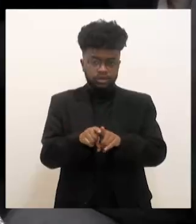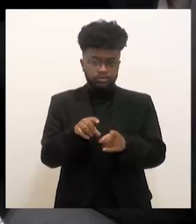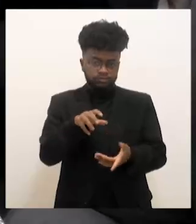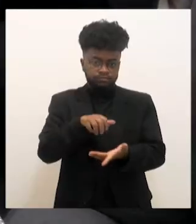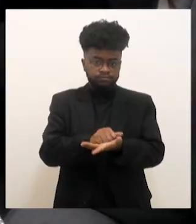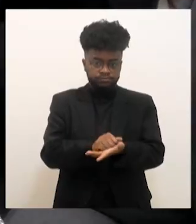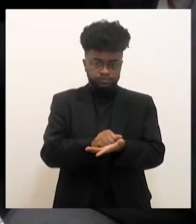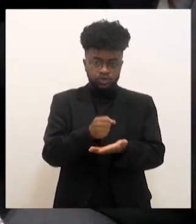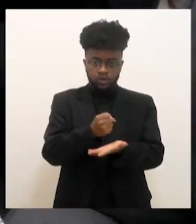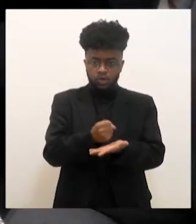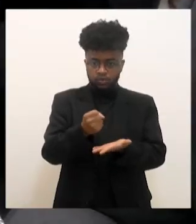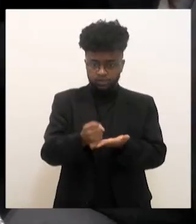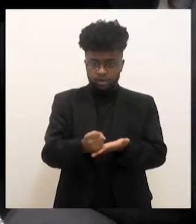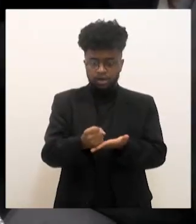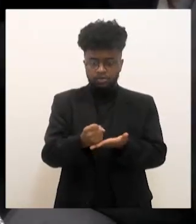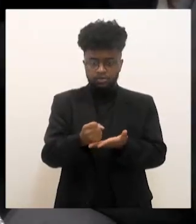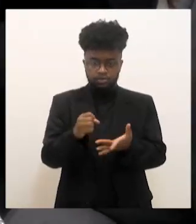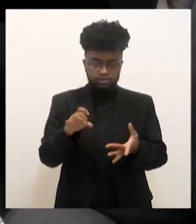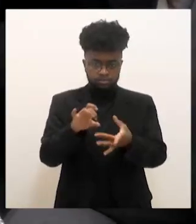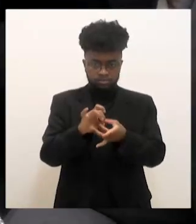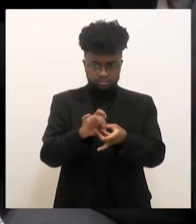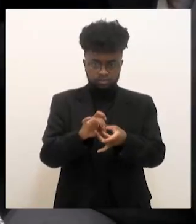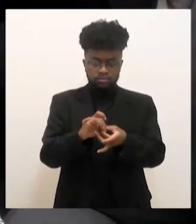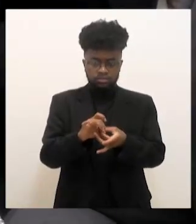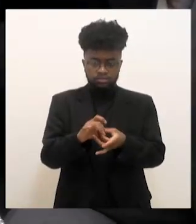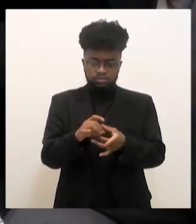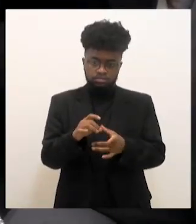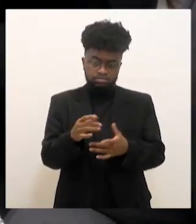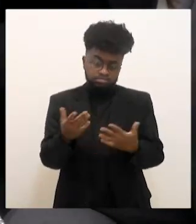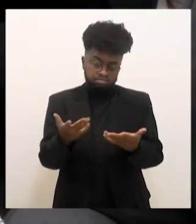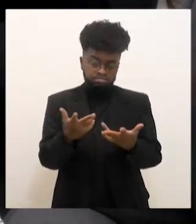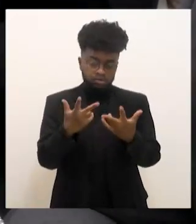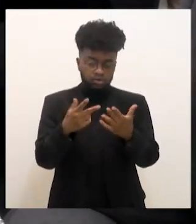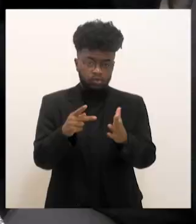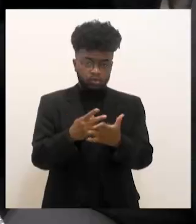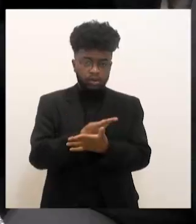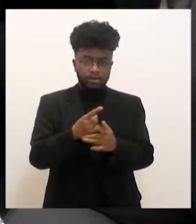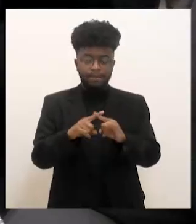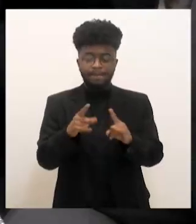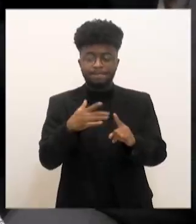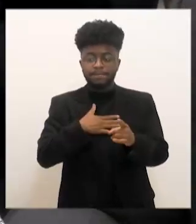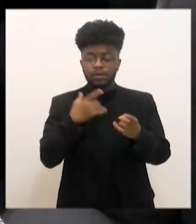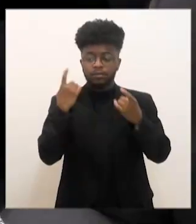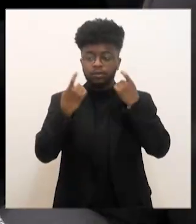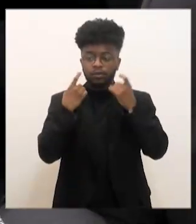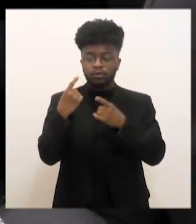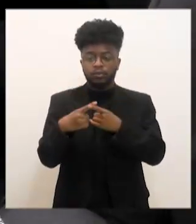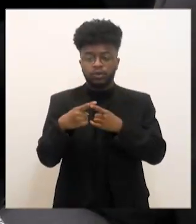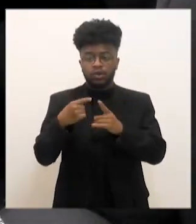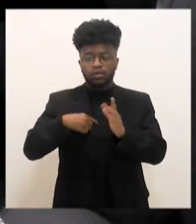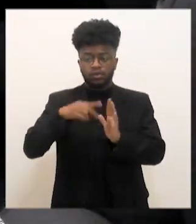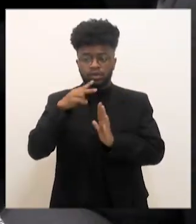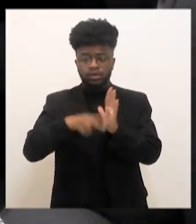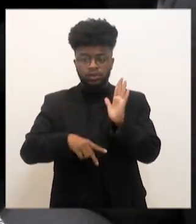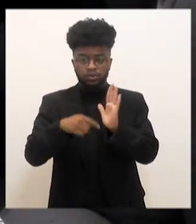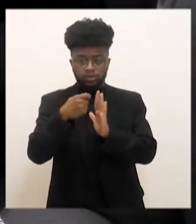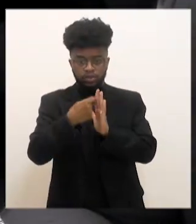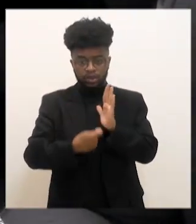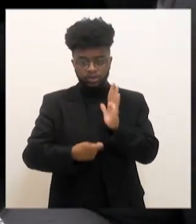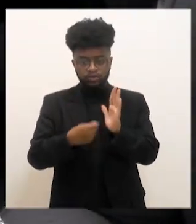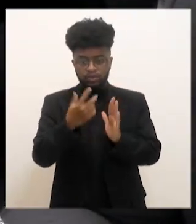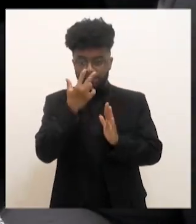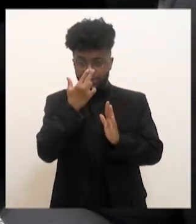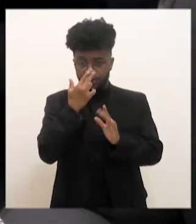também o contrato de união civil, que é isso que está acontecendo. Agora, a minha preocupação foi porque, lendo a ementa, me parecia